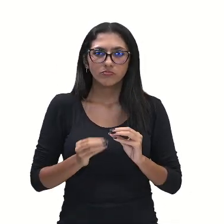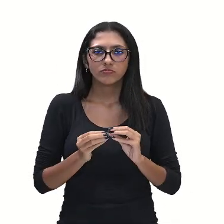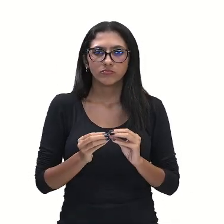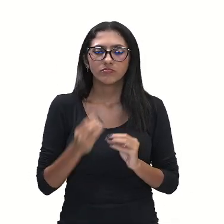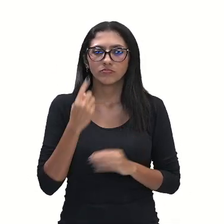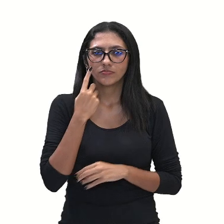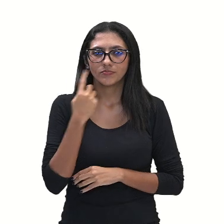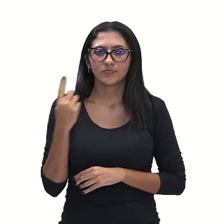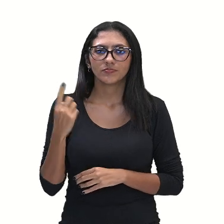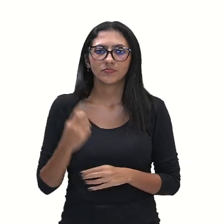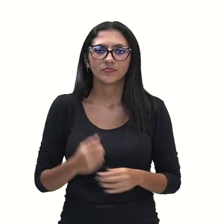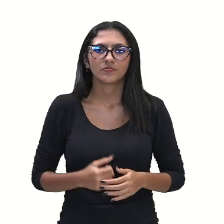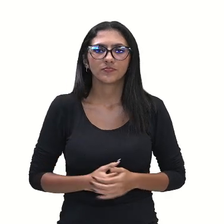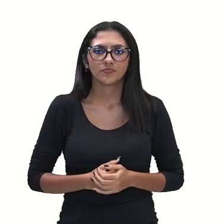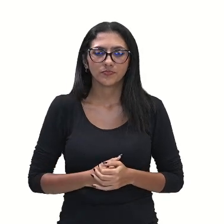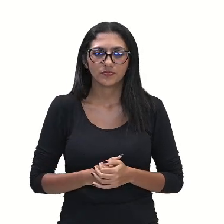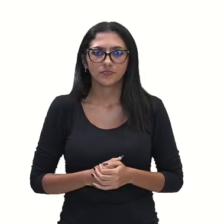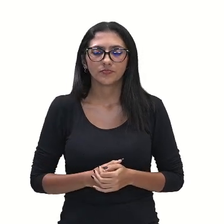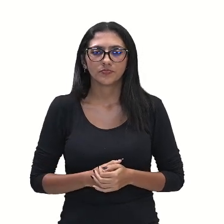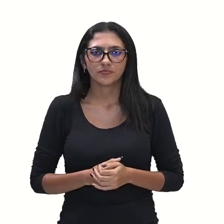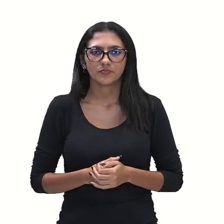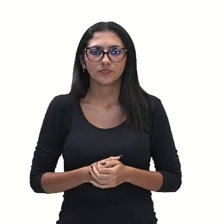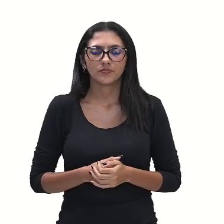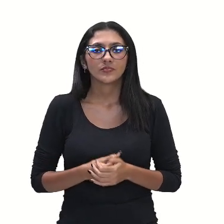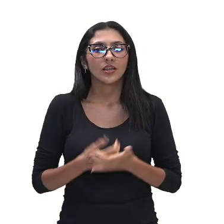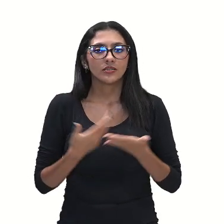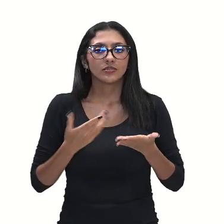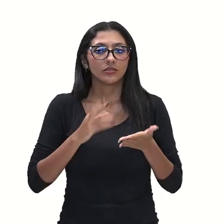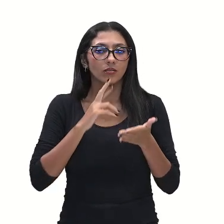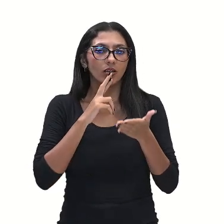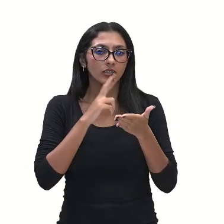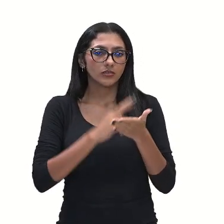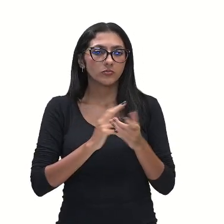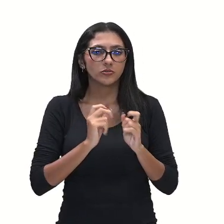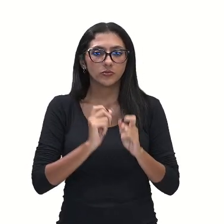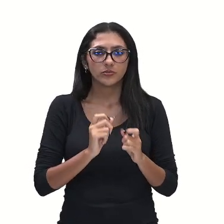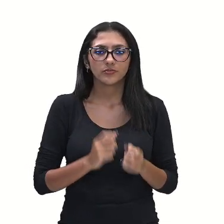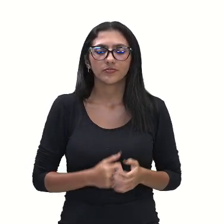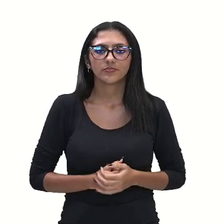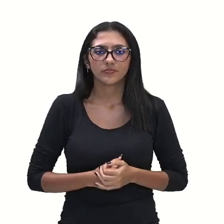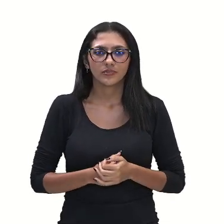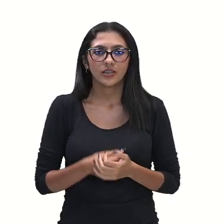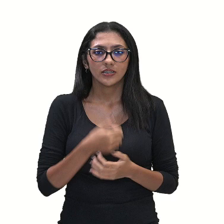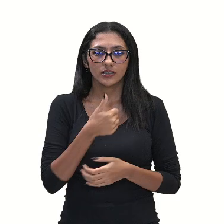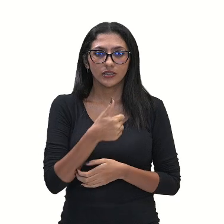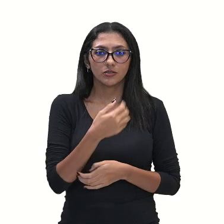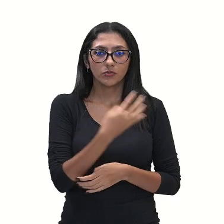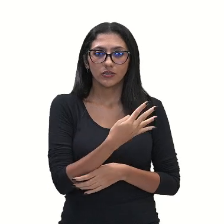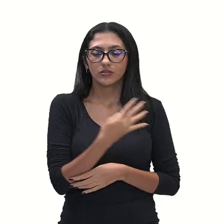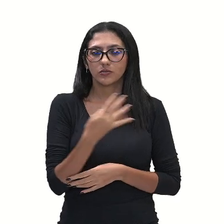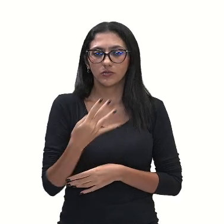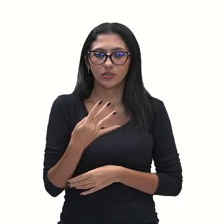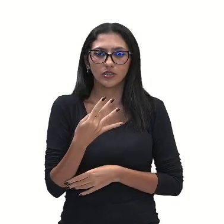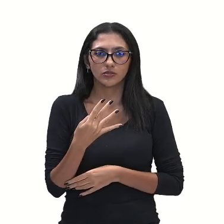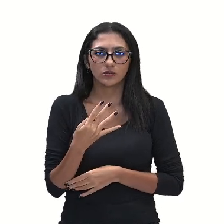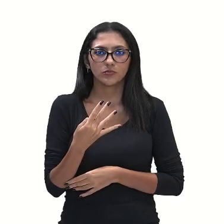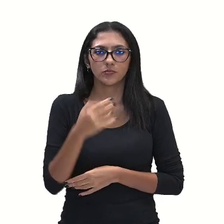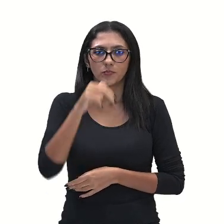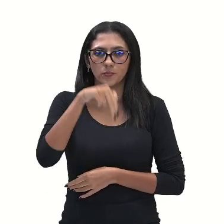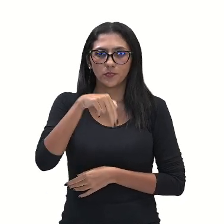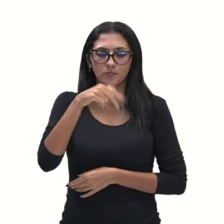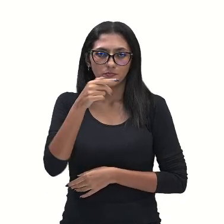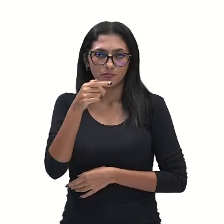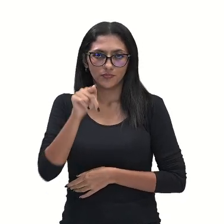1 é 8, 8 mais 6, 14. Ou seja, aqui a gente vai ter 144